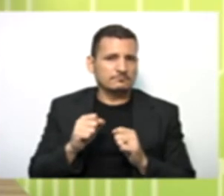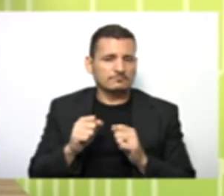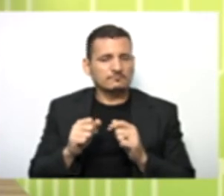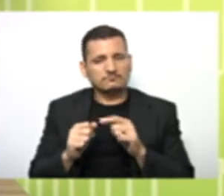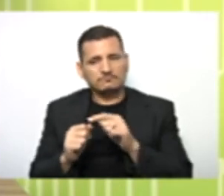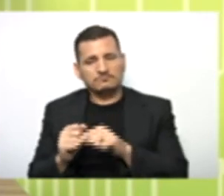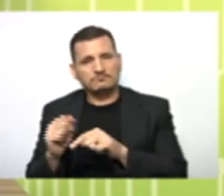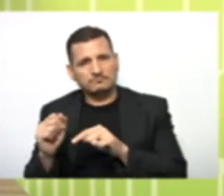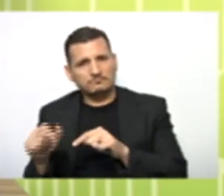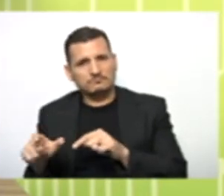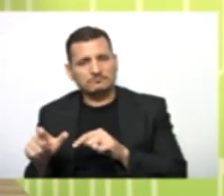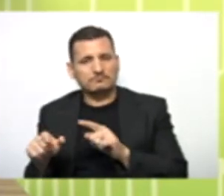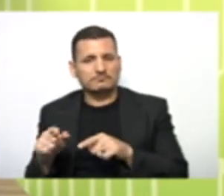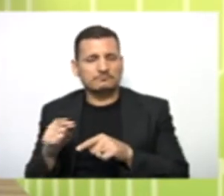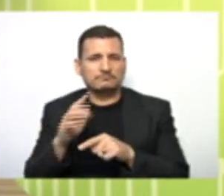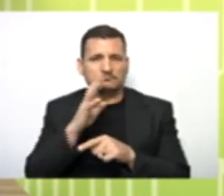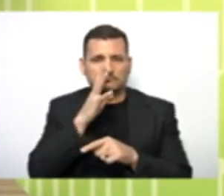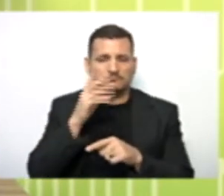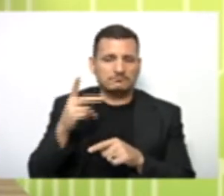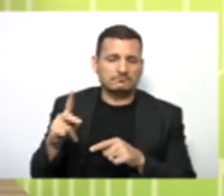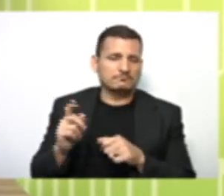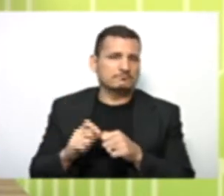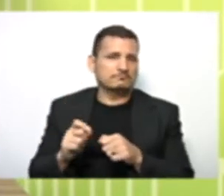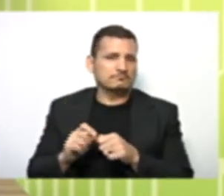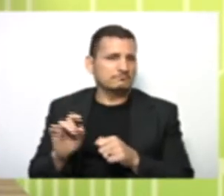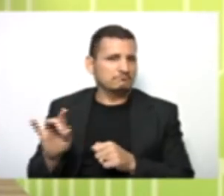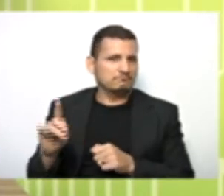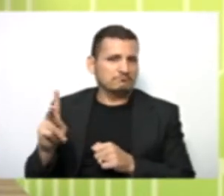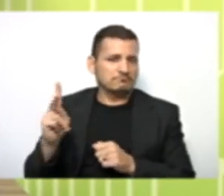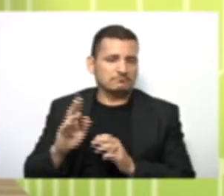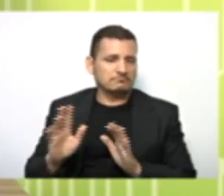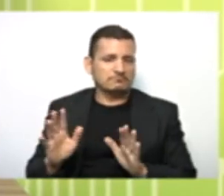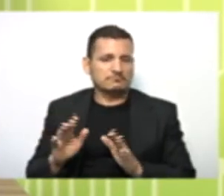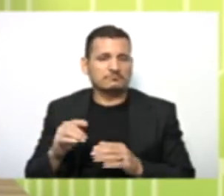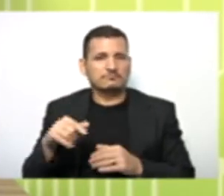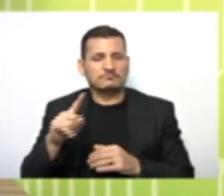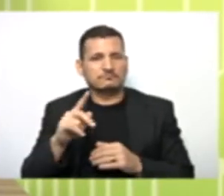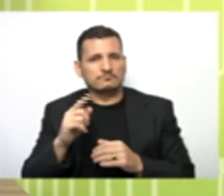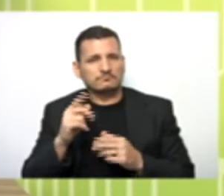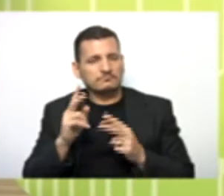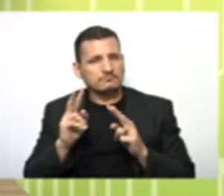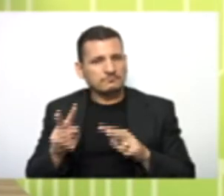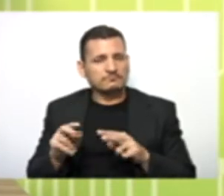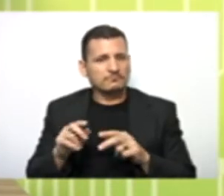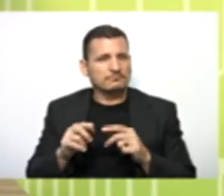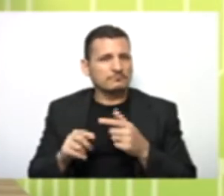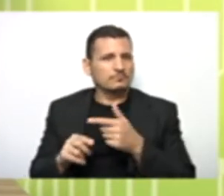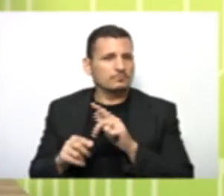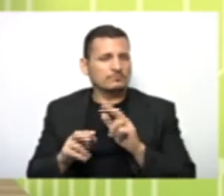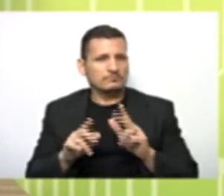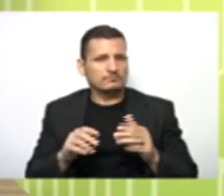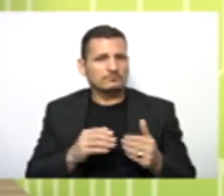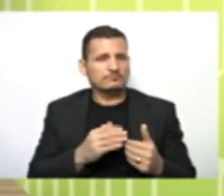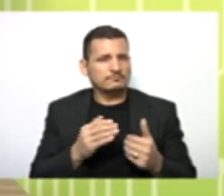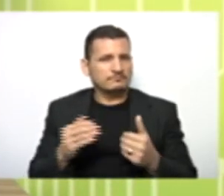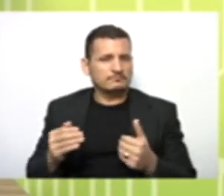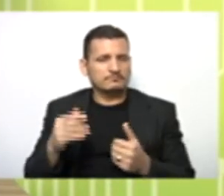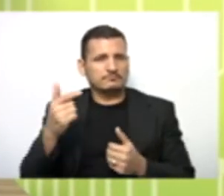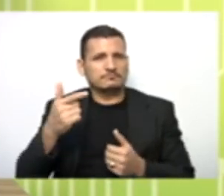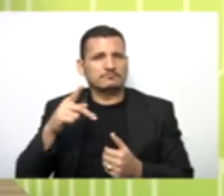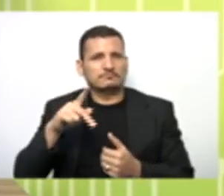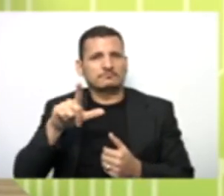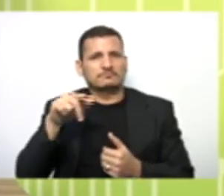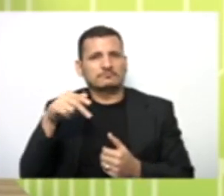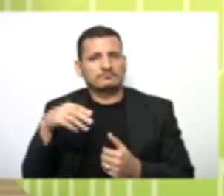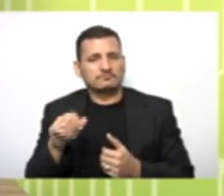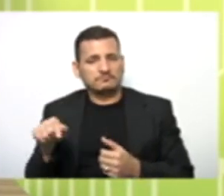dado, mas digamos que ele fez automaticamente. Sendo assim, repara aí que é um outro processo de segundo plano. Ele agiu